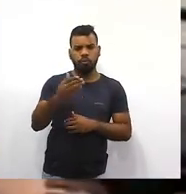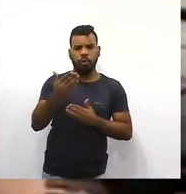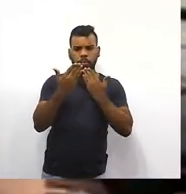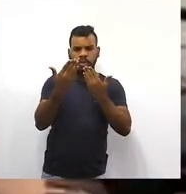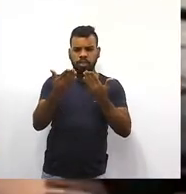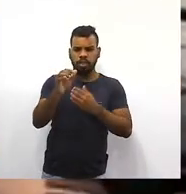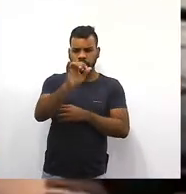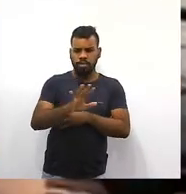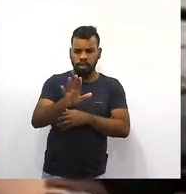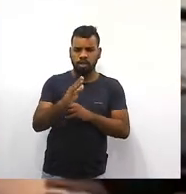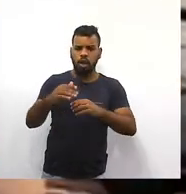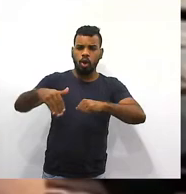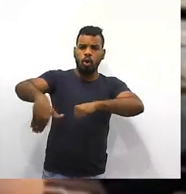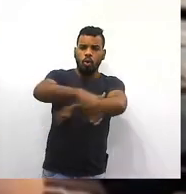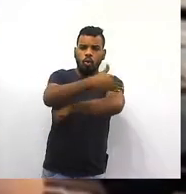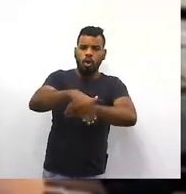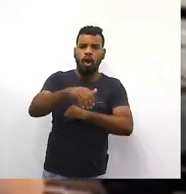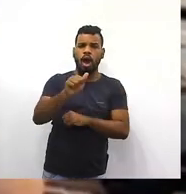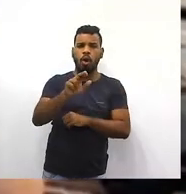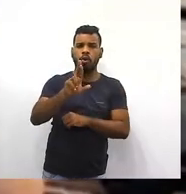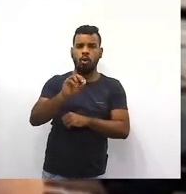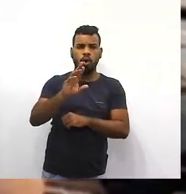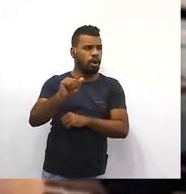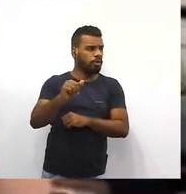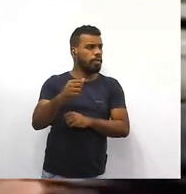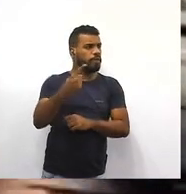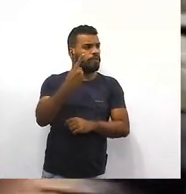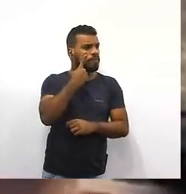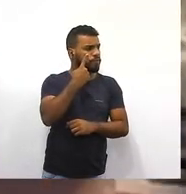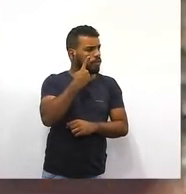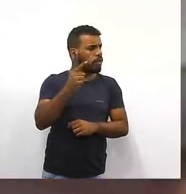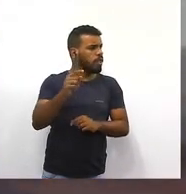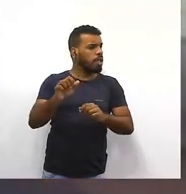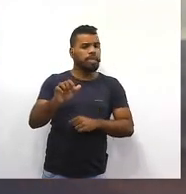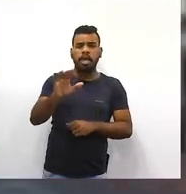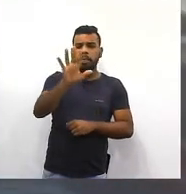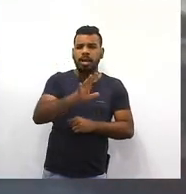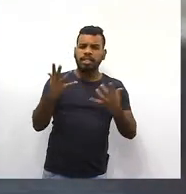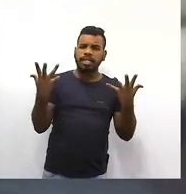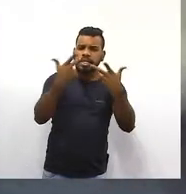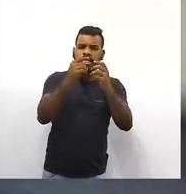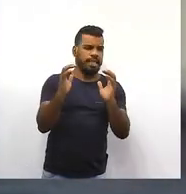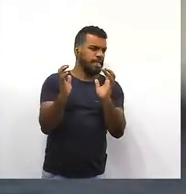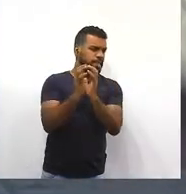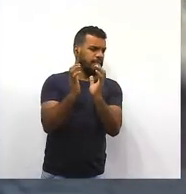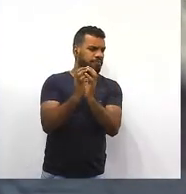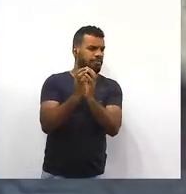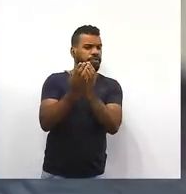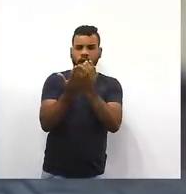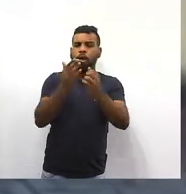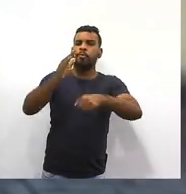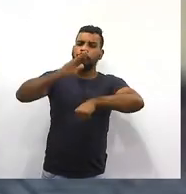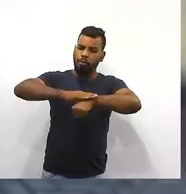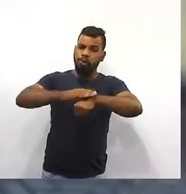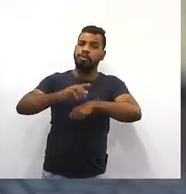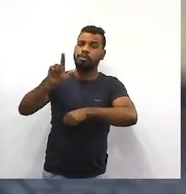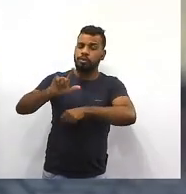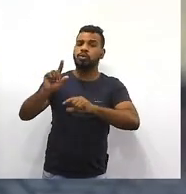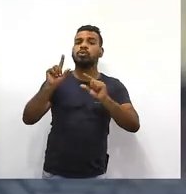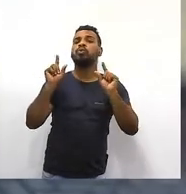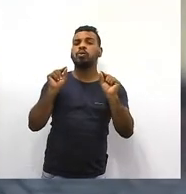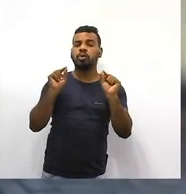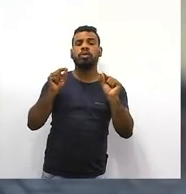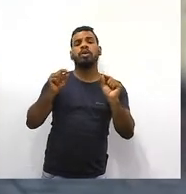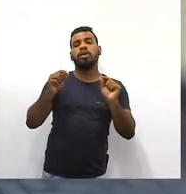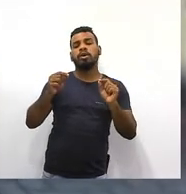imagens da Rua da Aurora para a gente ver, né? Essas imagens lindas do Recife. Né? É um momento na literatura que nós vamos ter uma